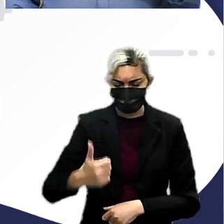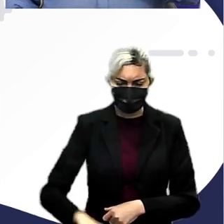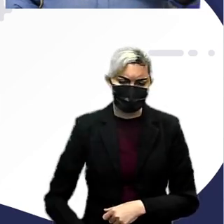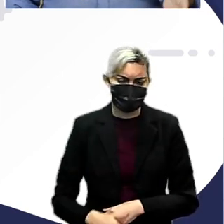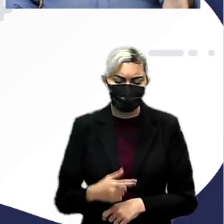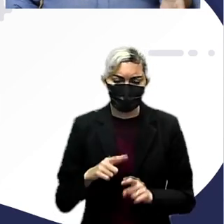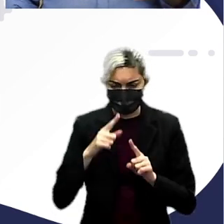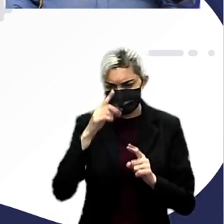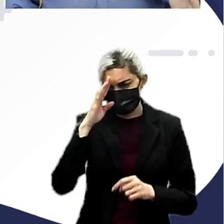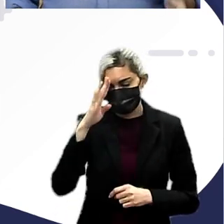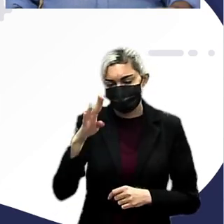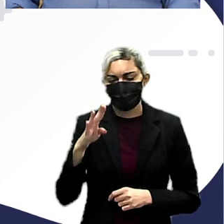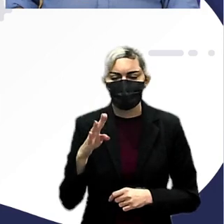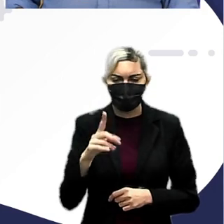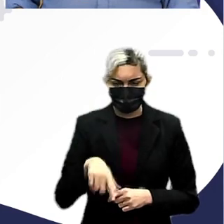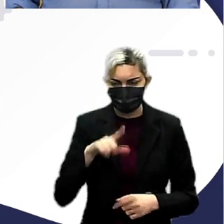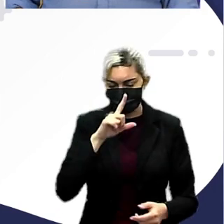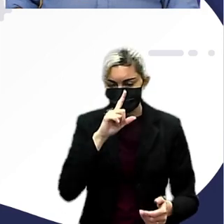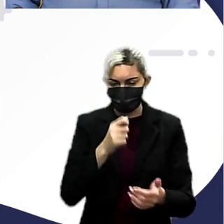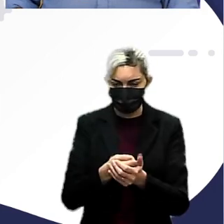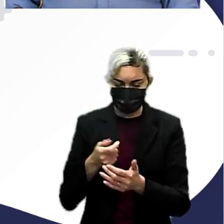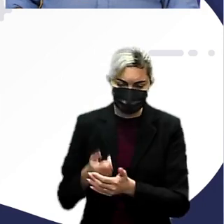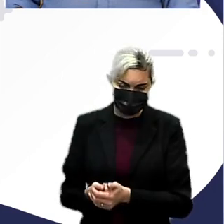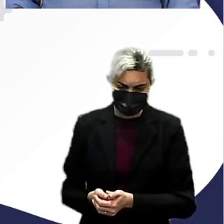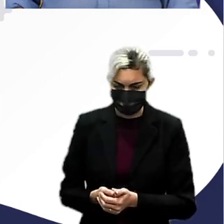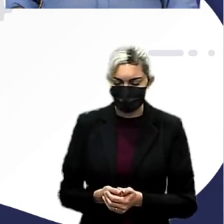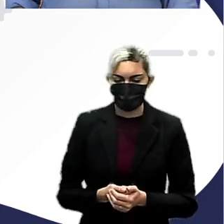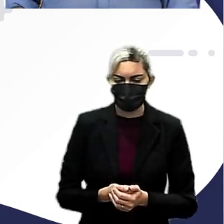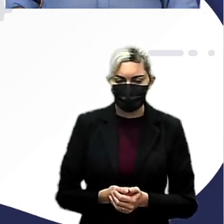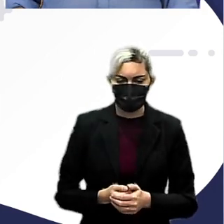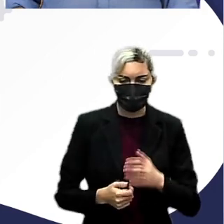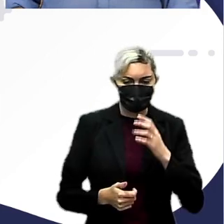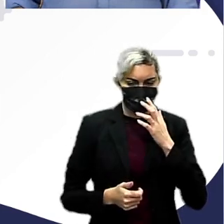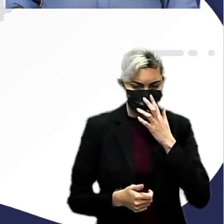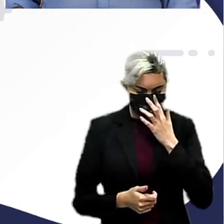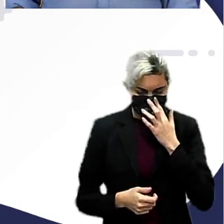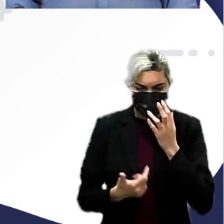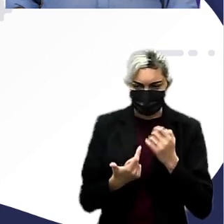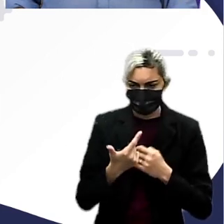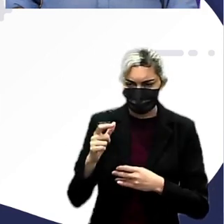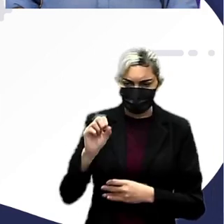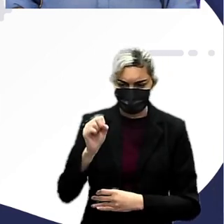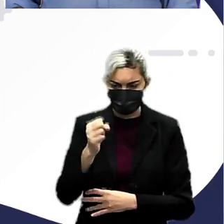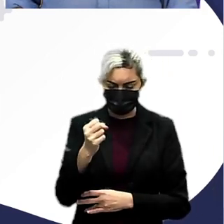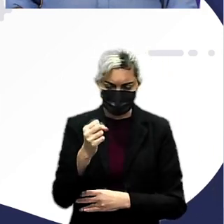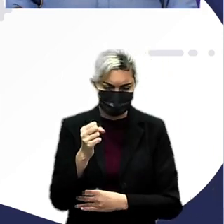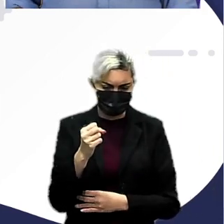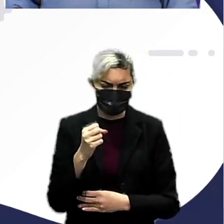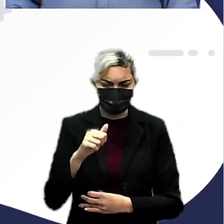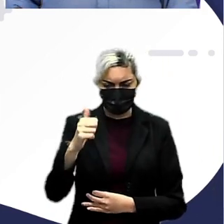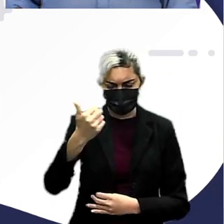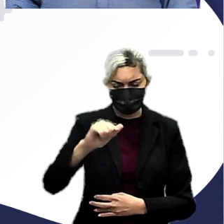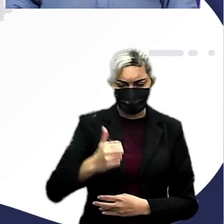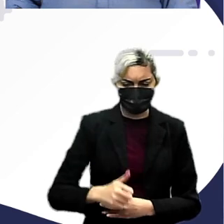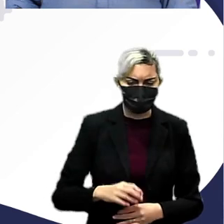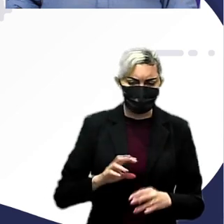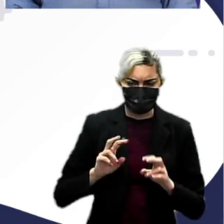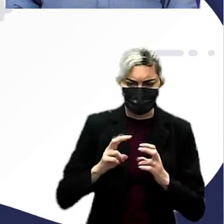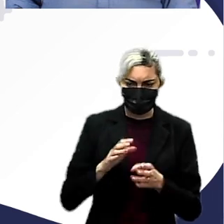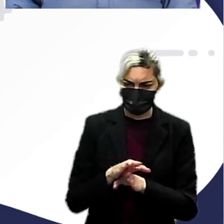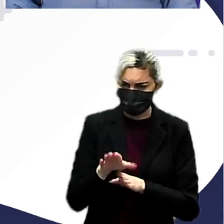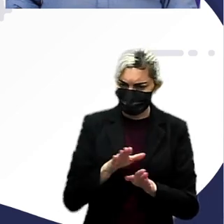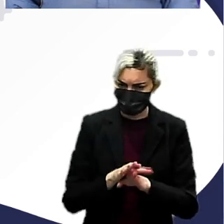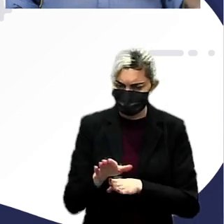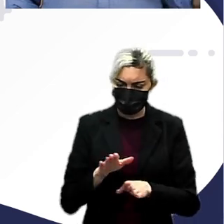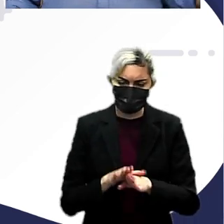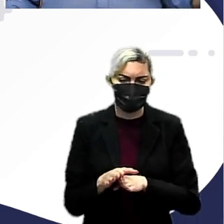trabalhadas, mas principalmente tome decisões, tá? Uma oitava avaliação, orientação a